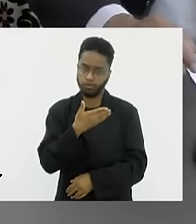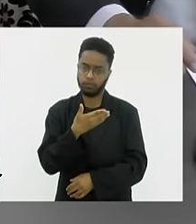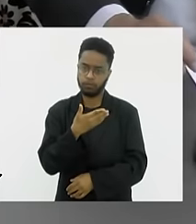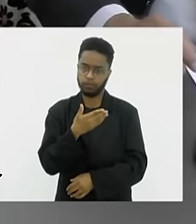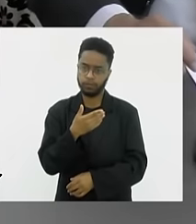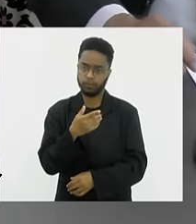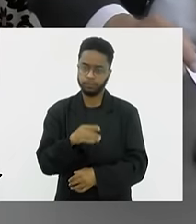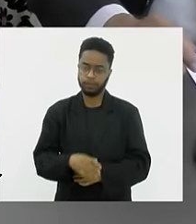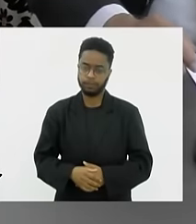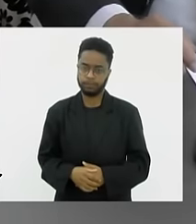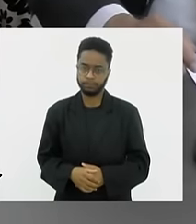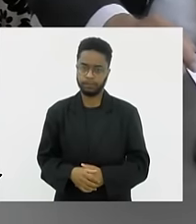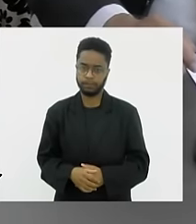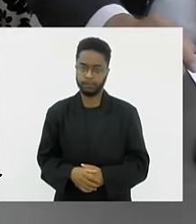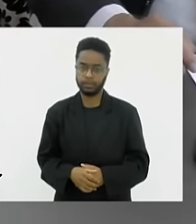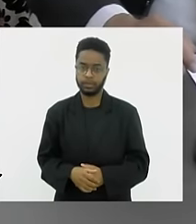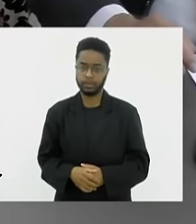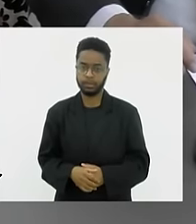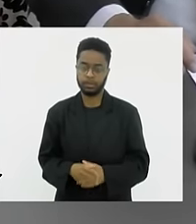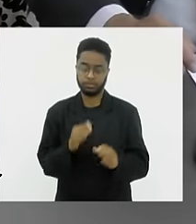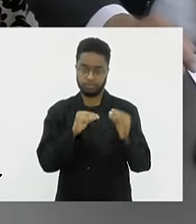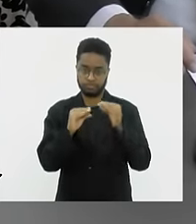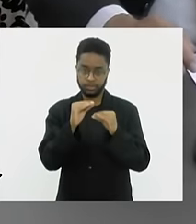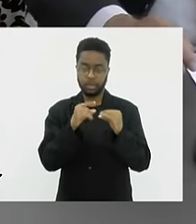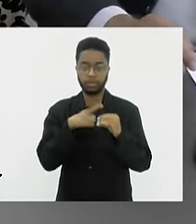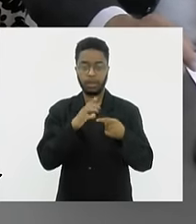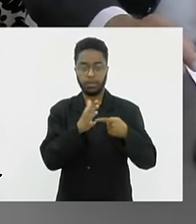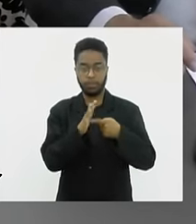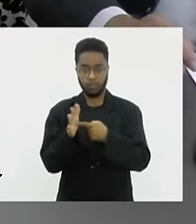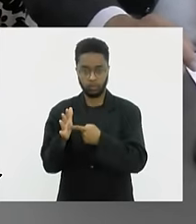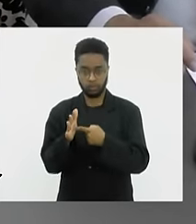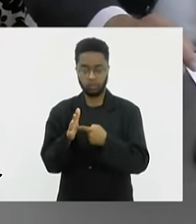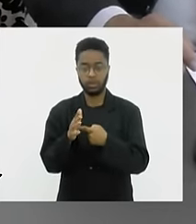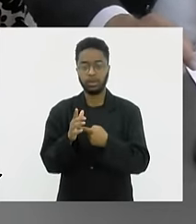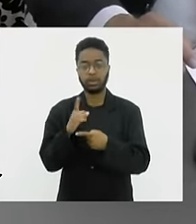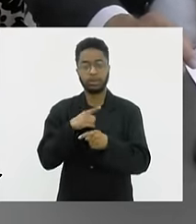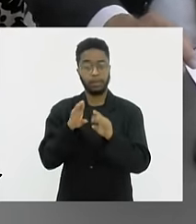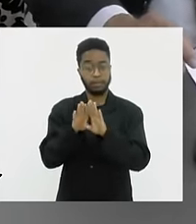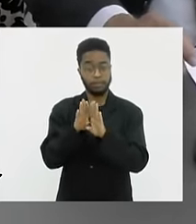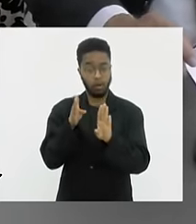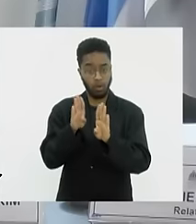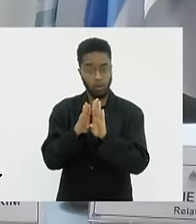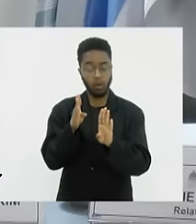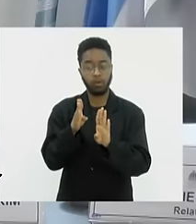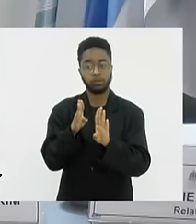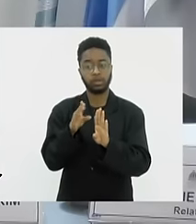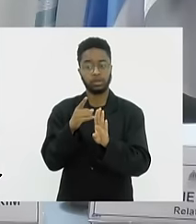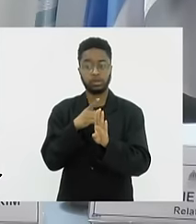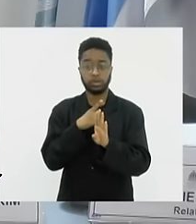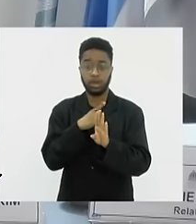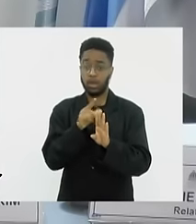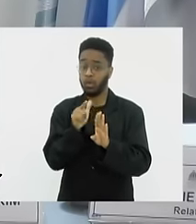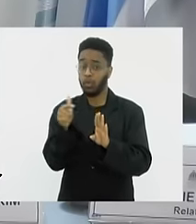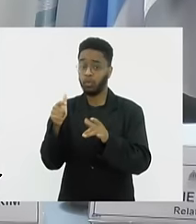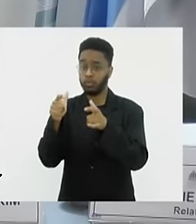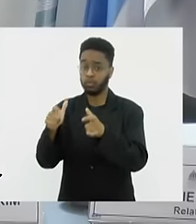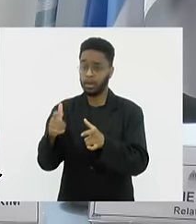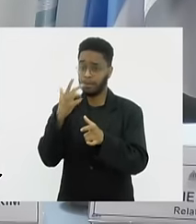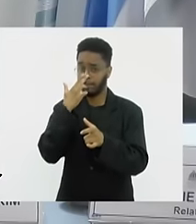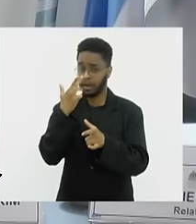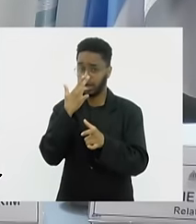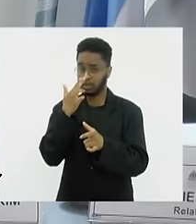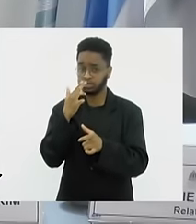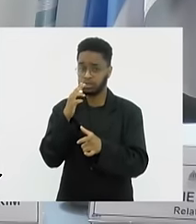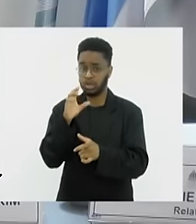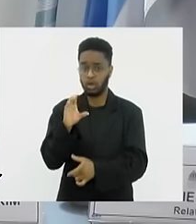os inquéritos. Tem motores, não, tem não portas tô... de carro. Estou falando que tem o senhor está mentindo. Tem um outro lugar que parece um curral, porque aquilo